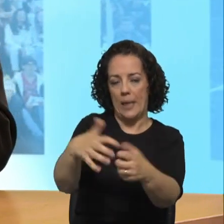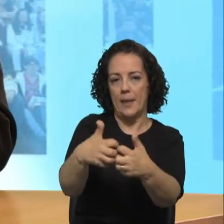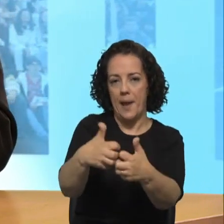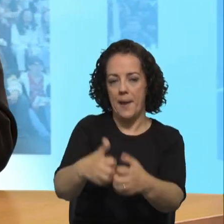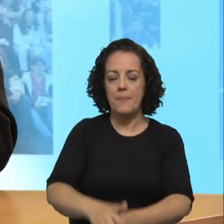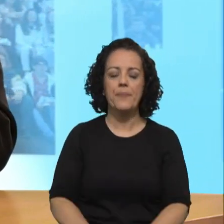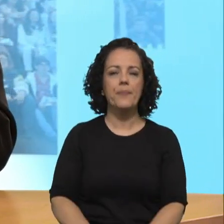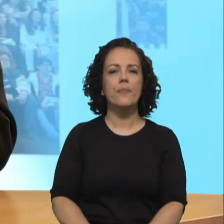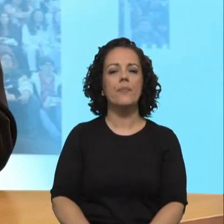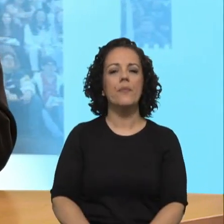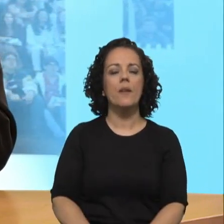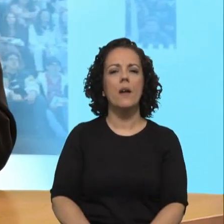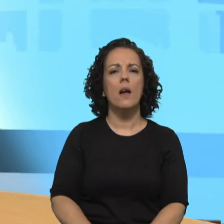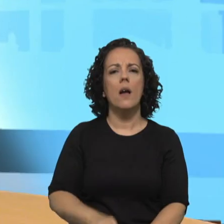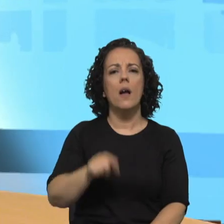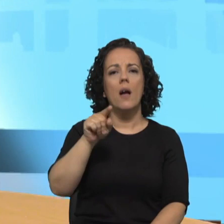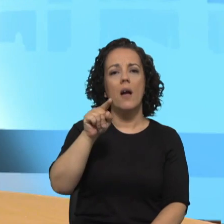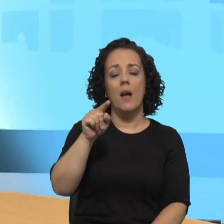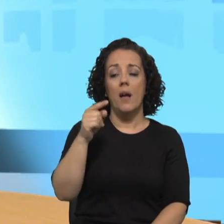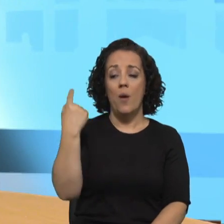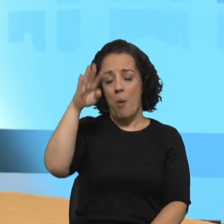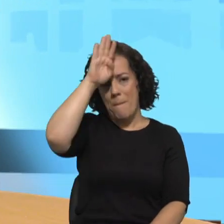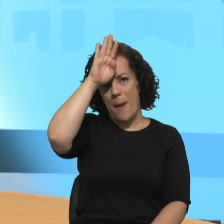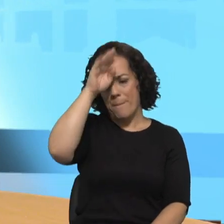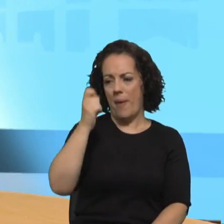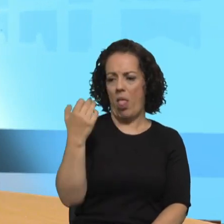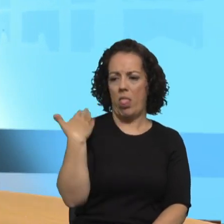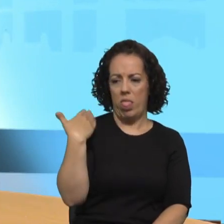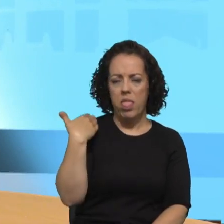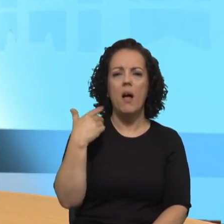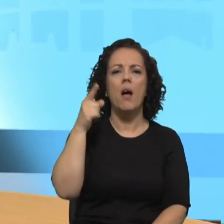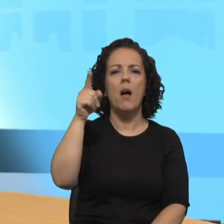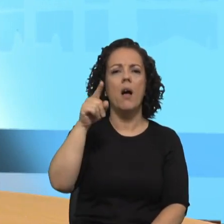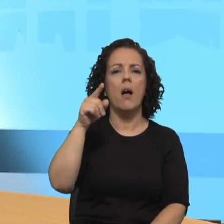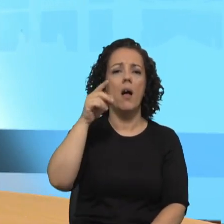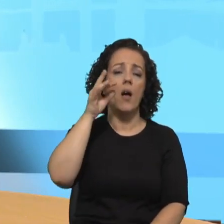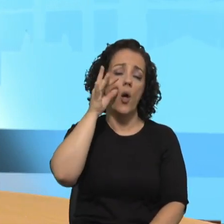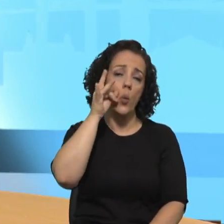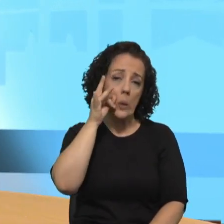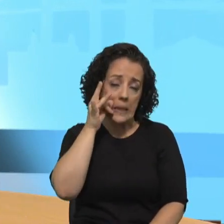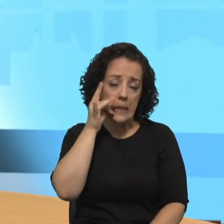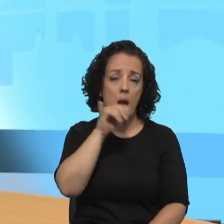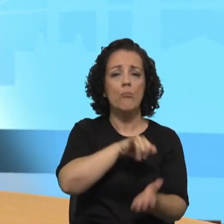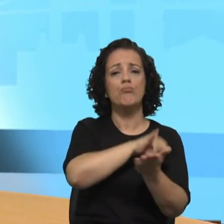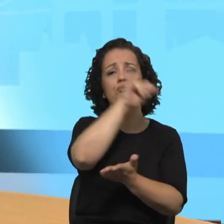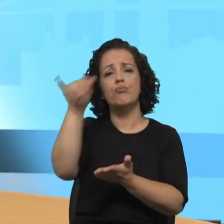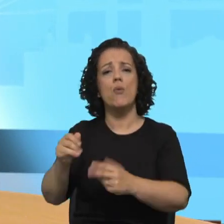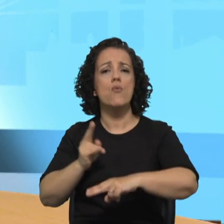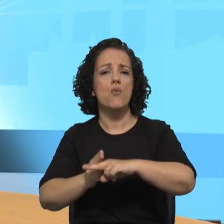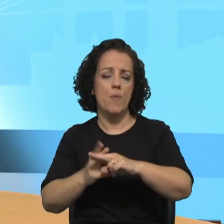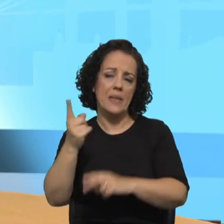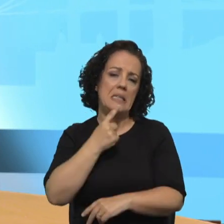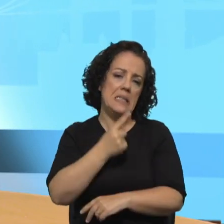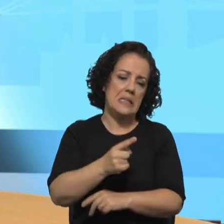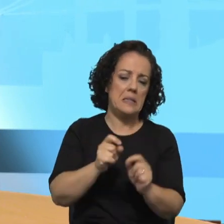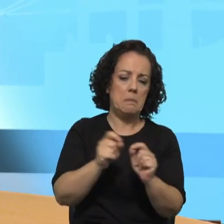Na recente viagem de Budapeste para Roma, o Papa Francisco referiu-se a um possível momento na Jornada Mundial da Juventude,